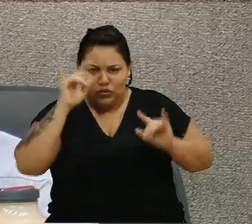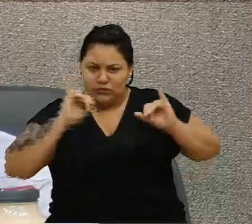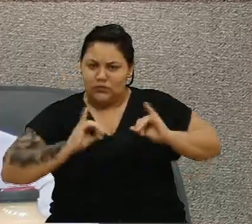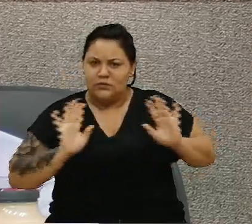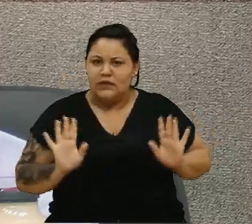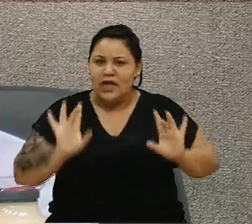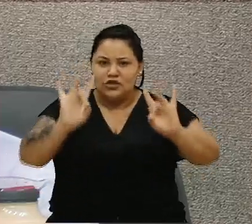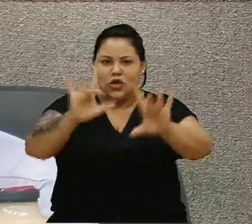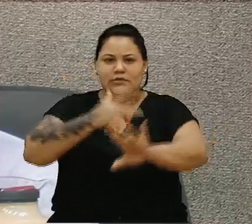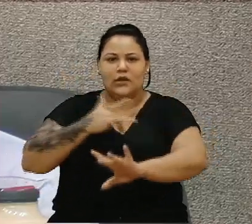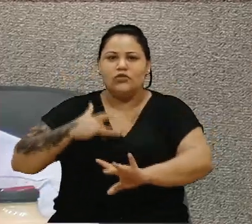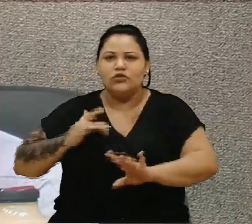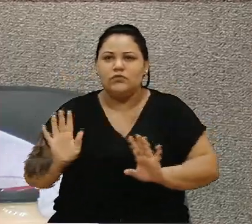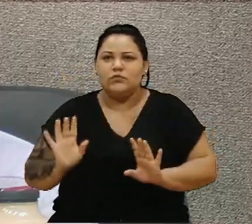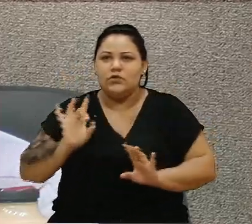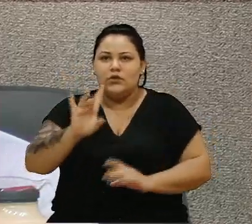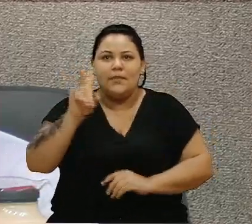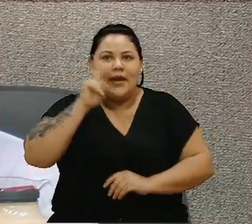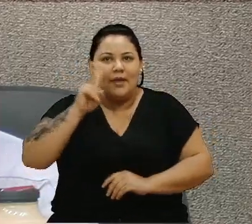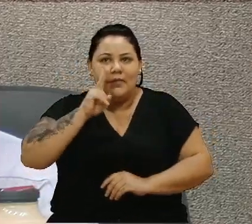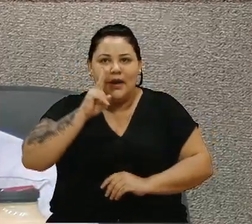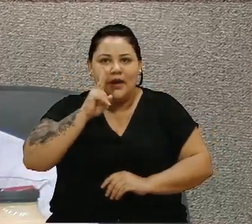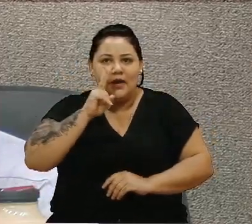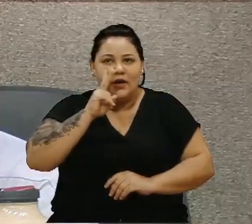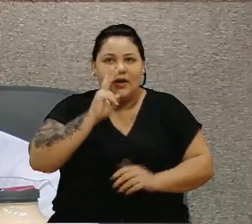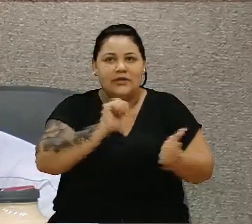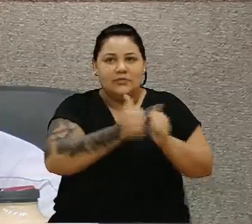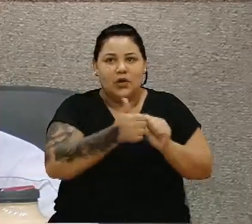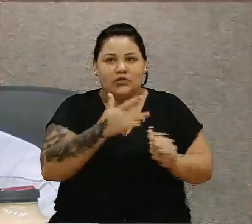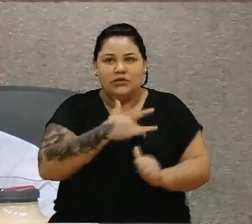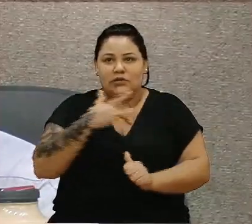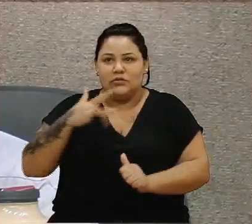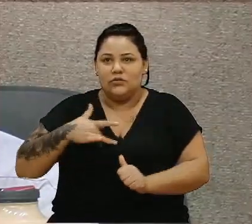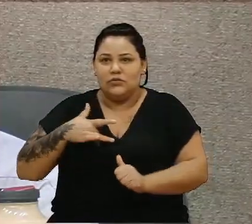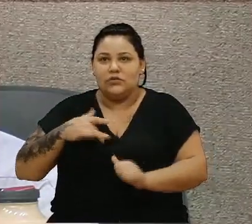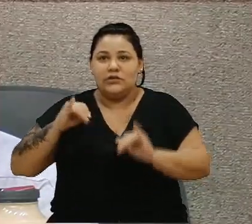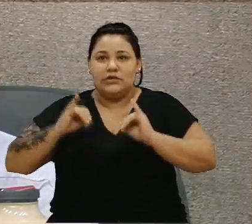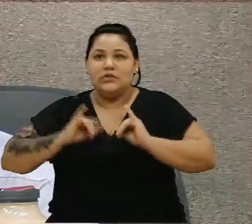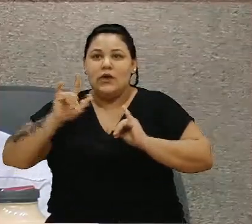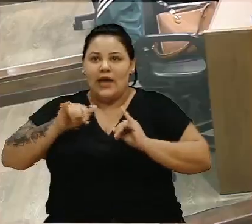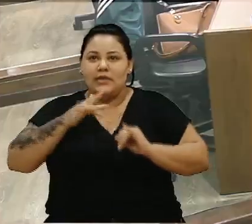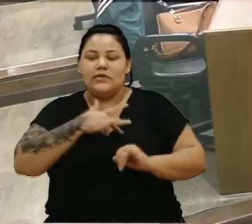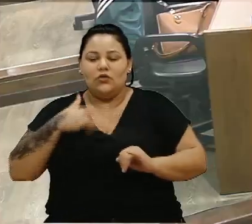saúde. Só para lembrar, esporte, cultura e lazer é saúde e o meu voto é favorável.